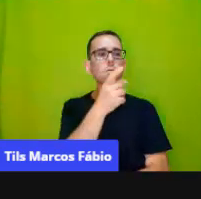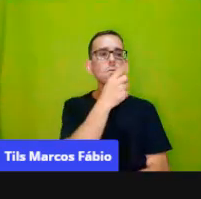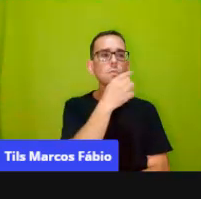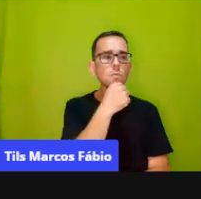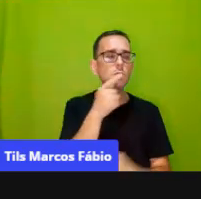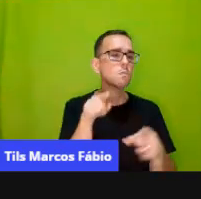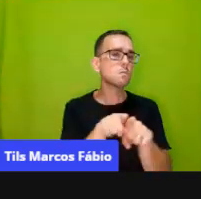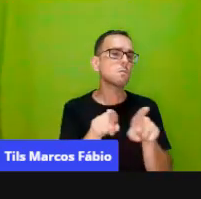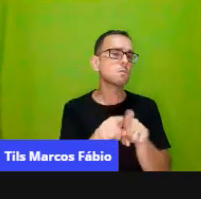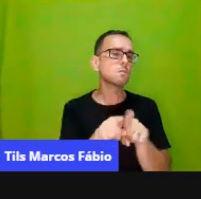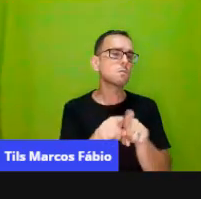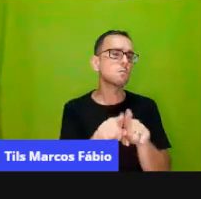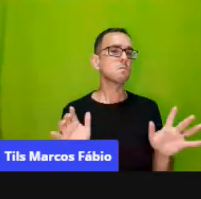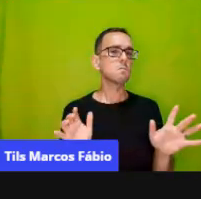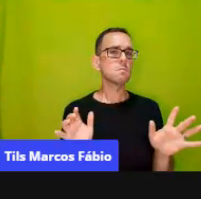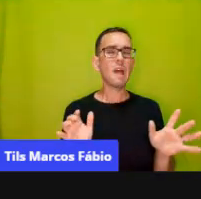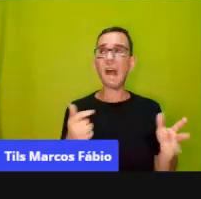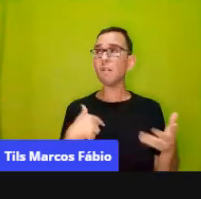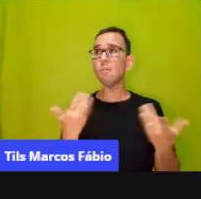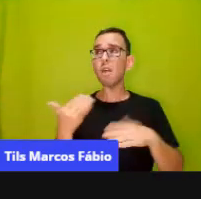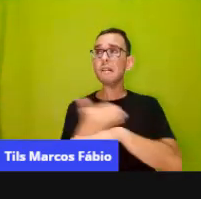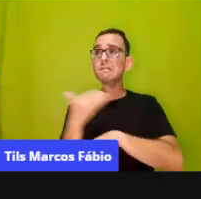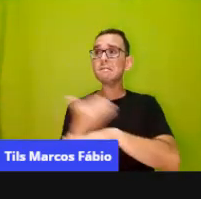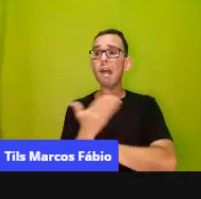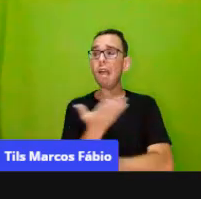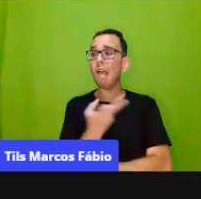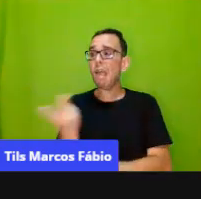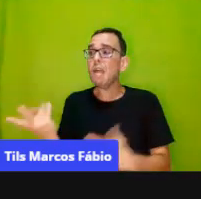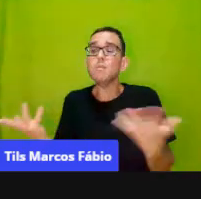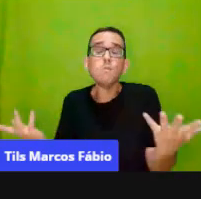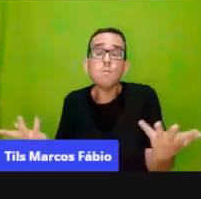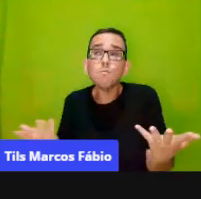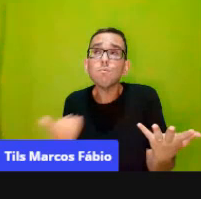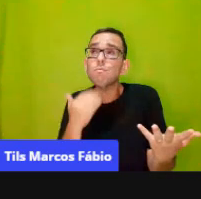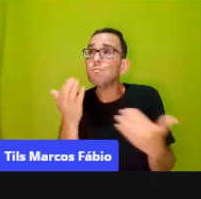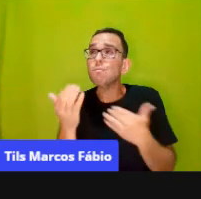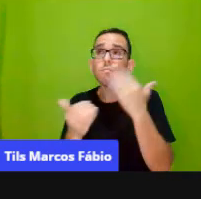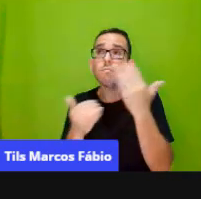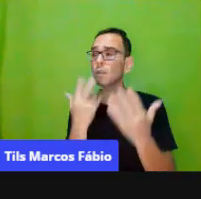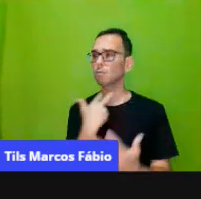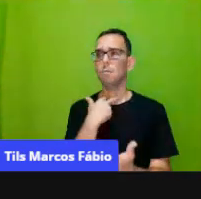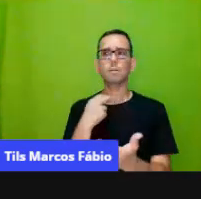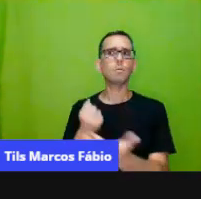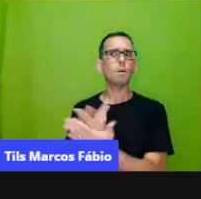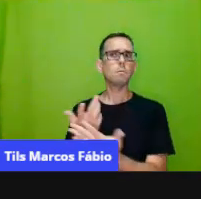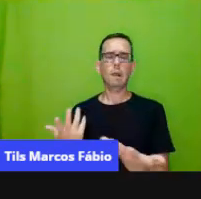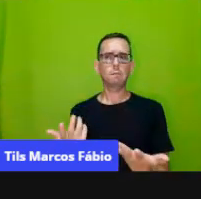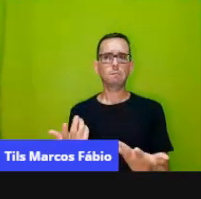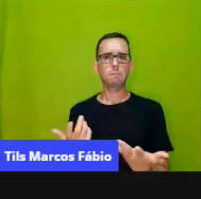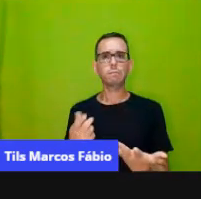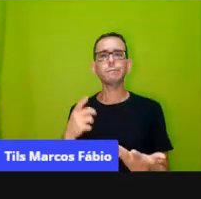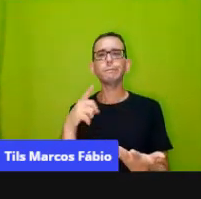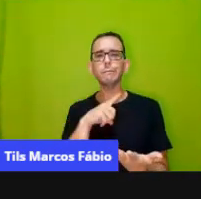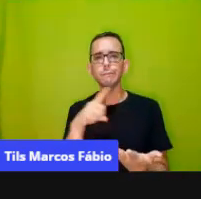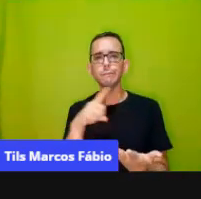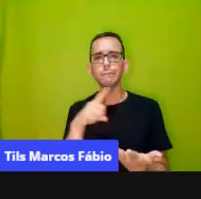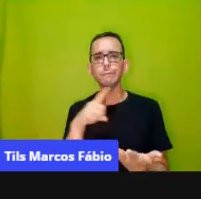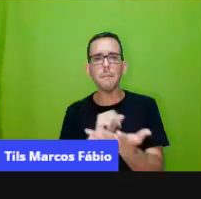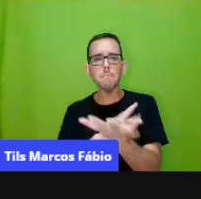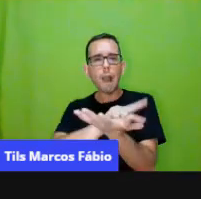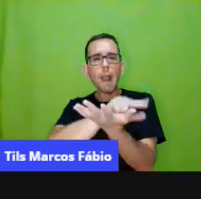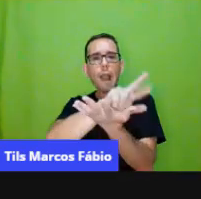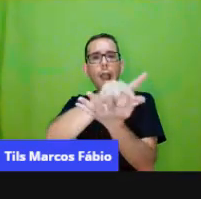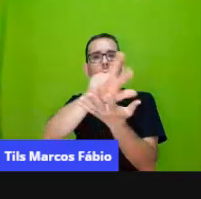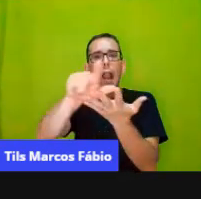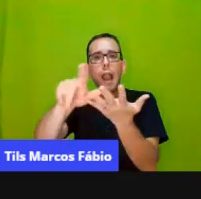eu não tenho acesso a esses objetos ou eu não posso comprar. Tem uma infinidade de maneiras que eu